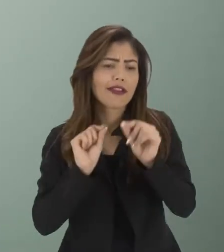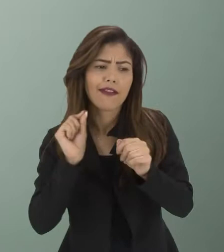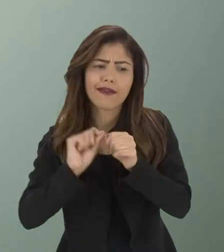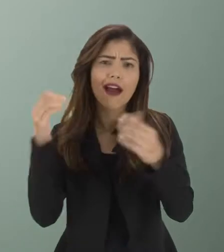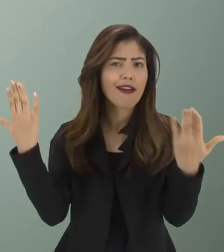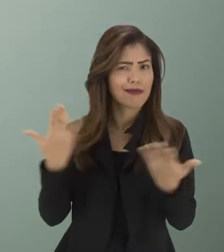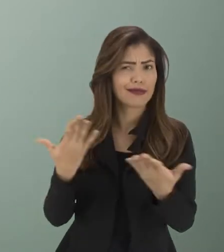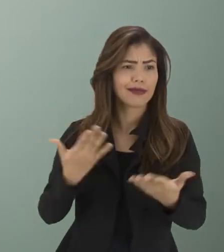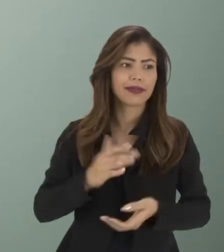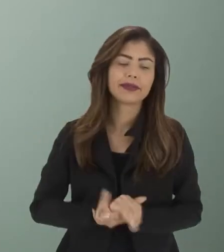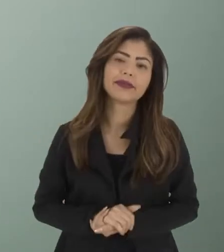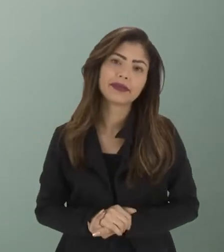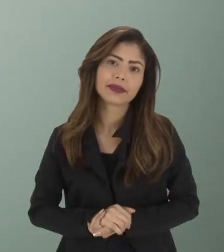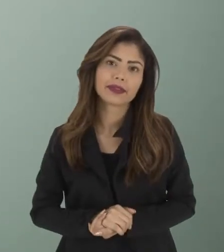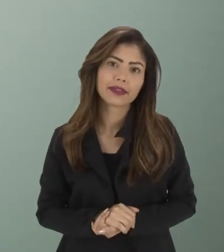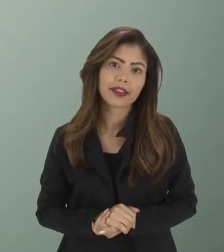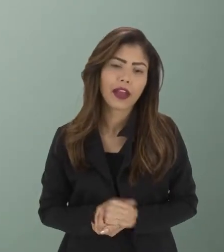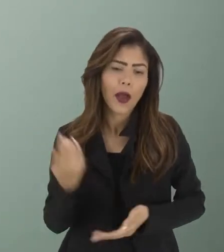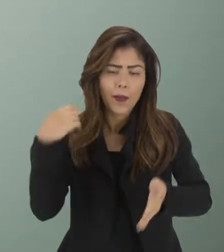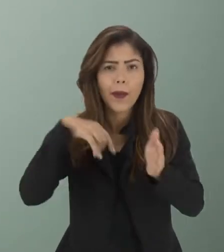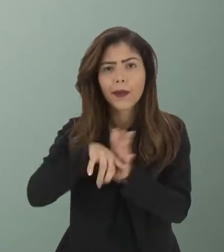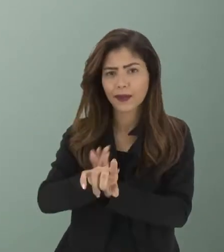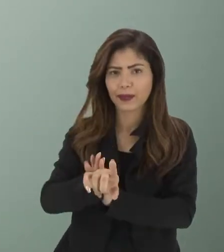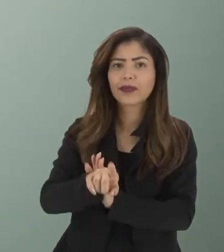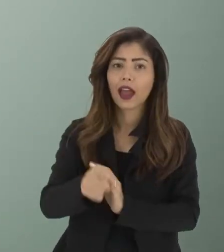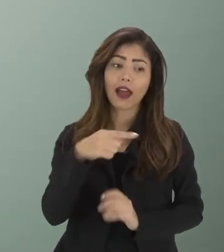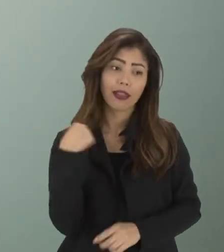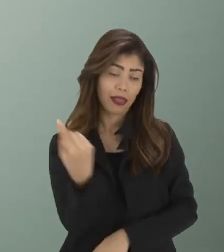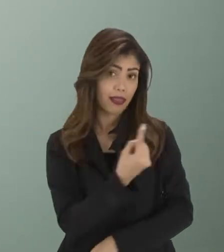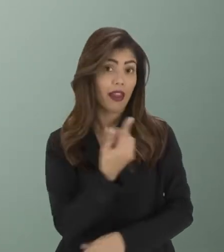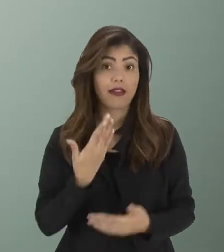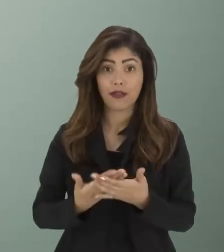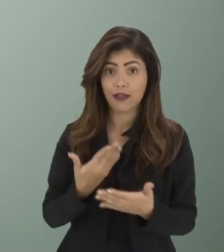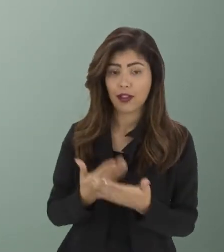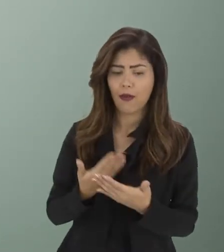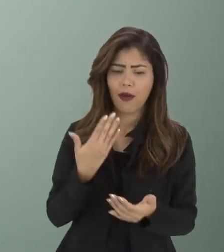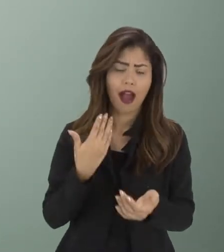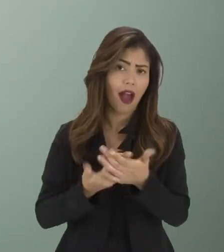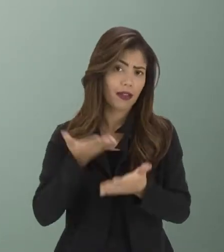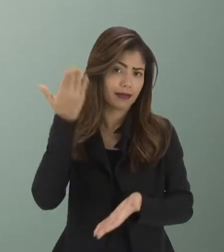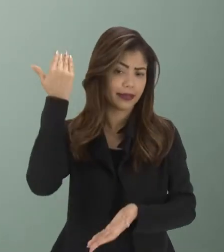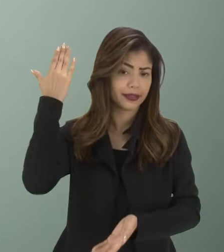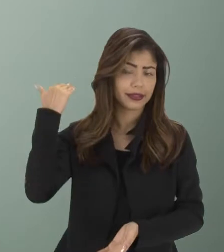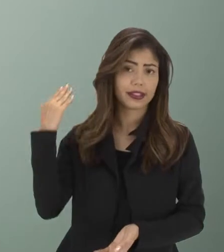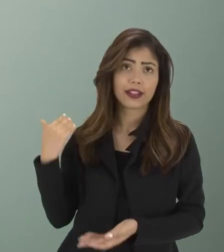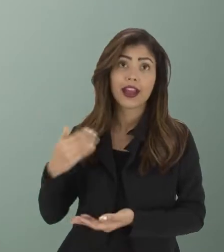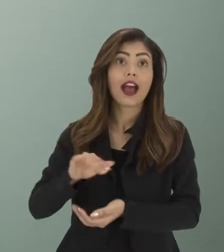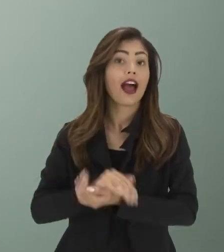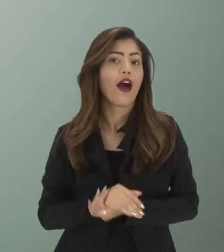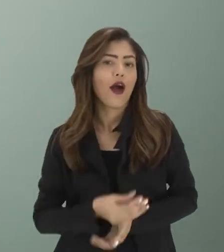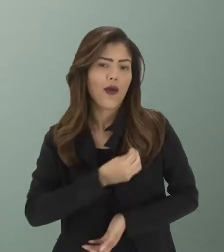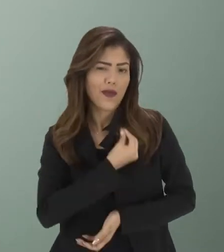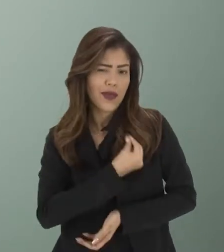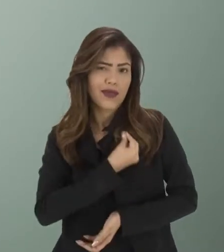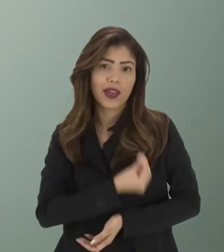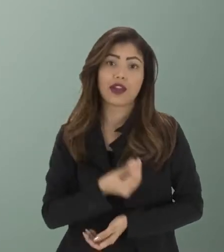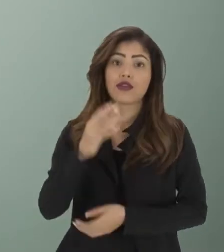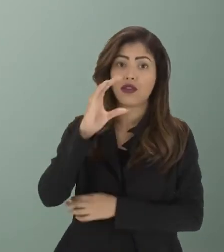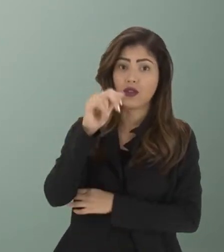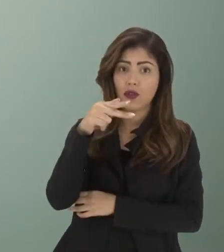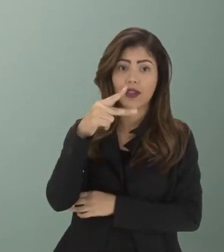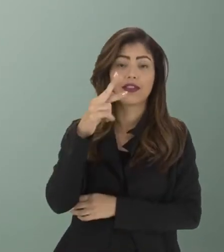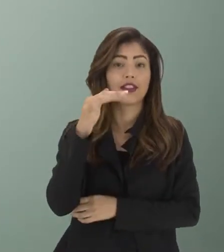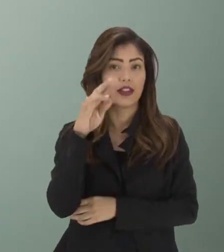fazendo agora? Essa é uma pergunta que nós estudamos na aula passada, no Present Continuous, na verdade, na